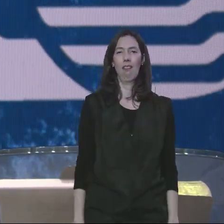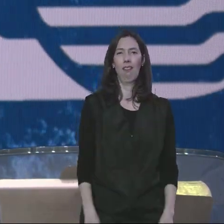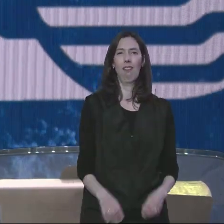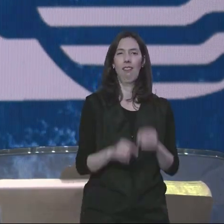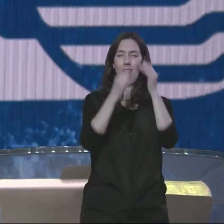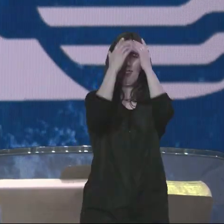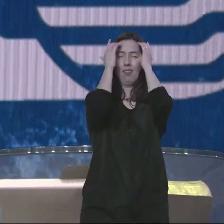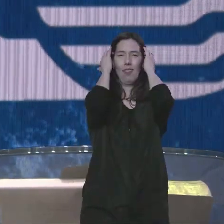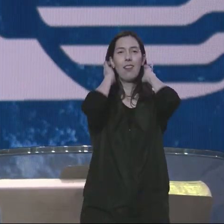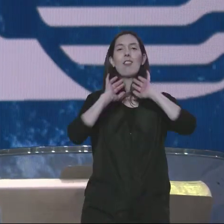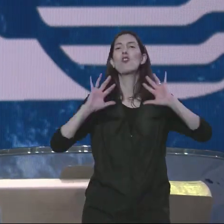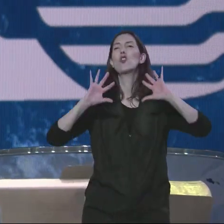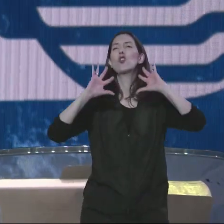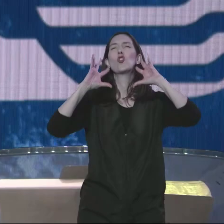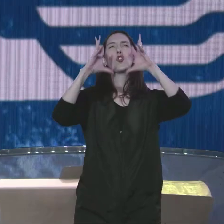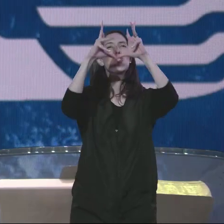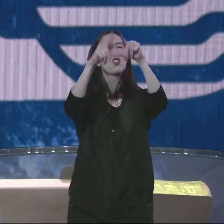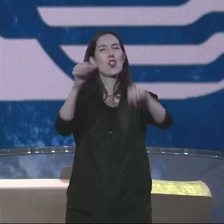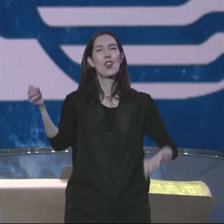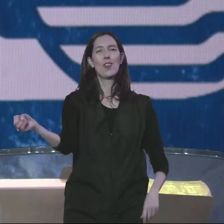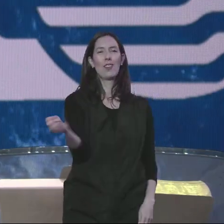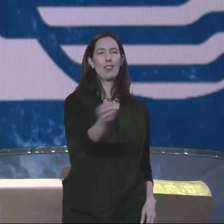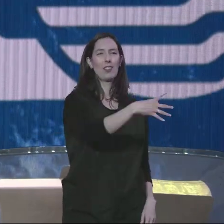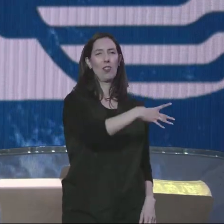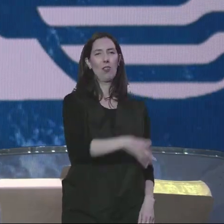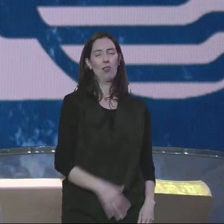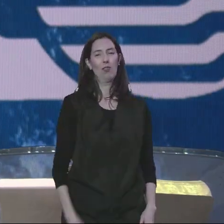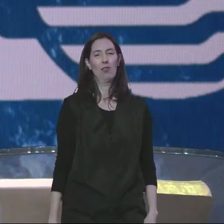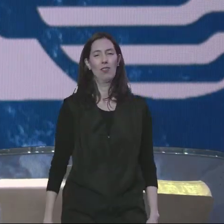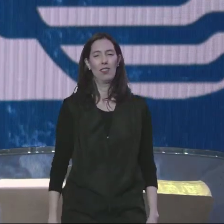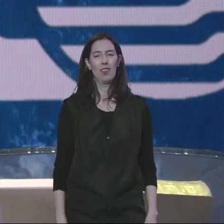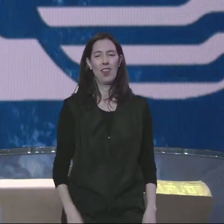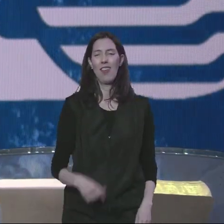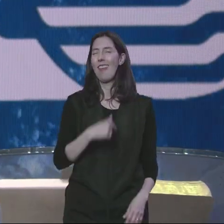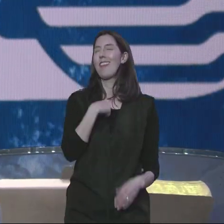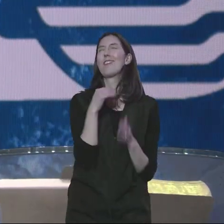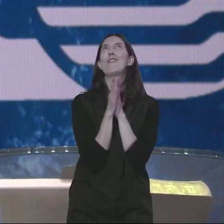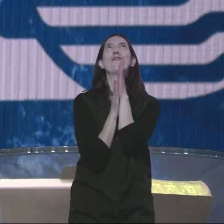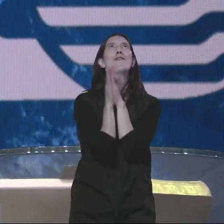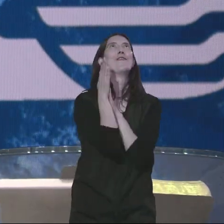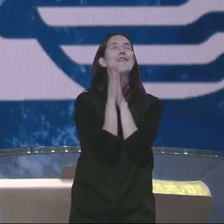tudo vai se fazer novo. Eu não vejo a hora de ir para lá,